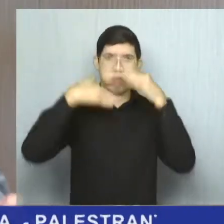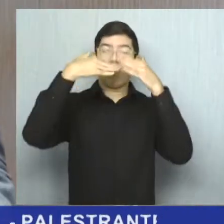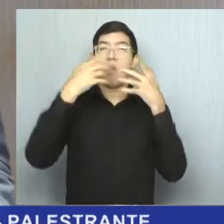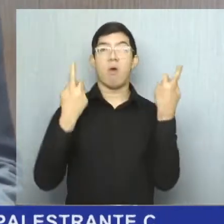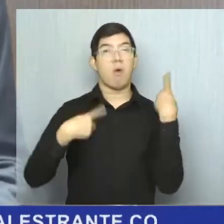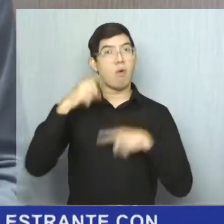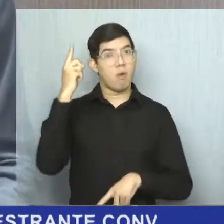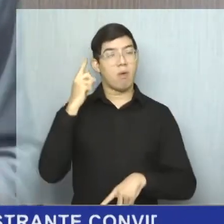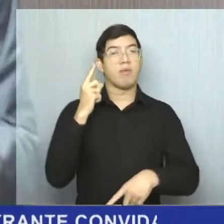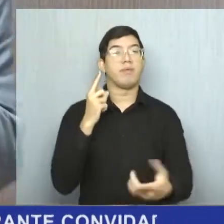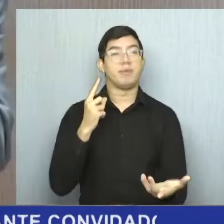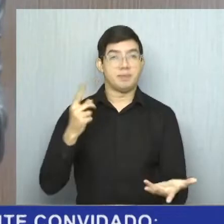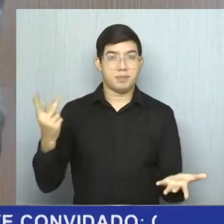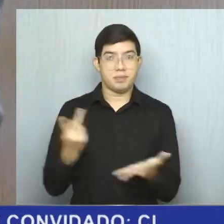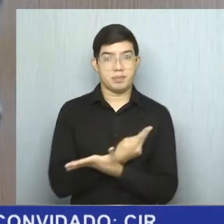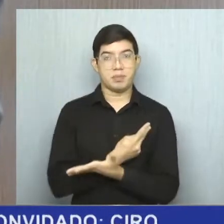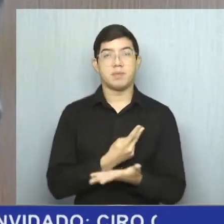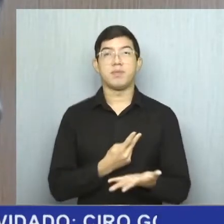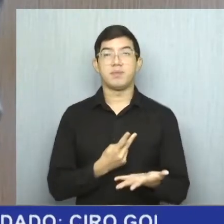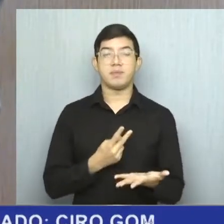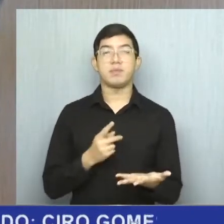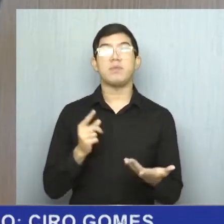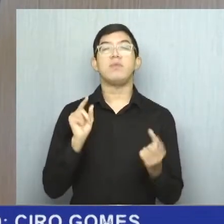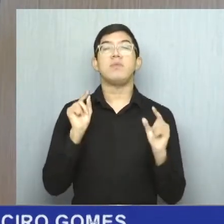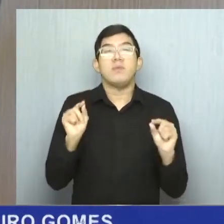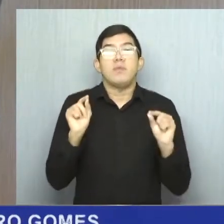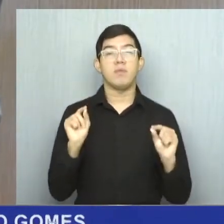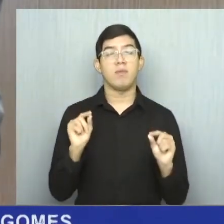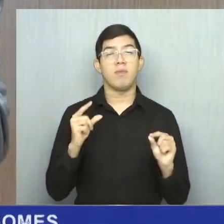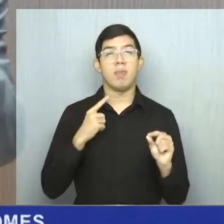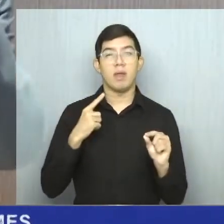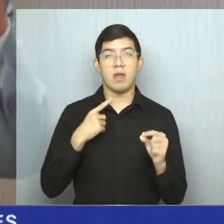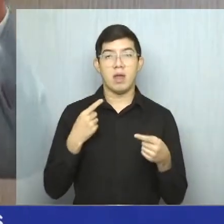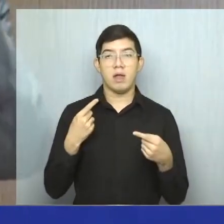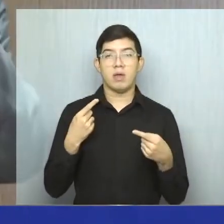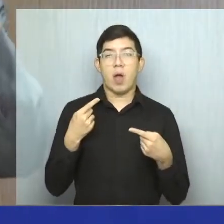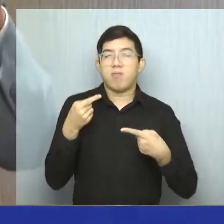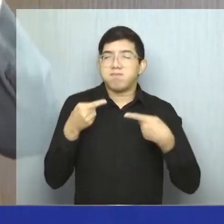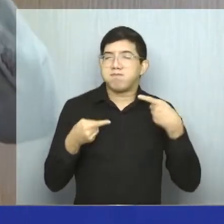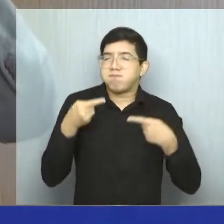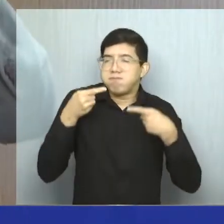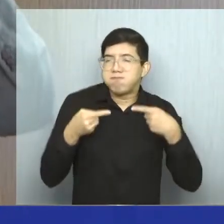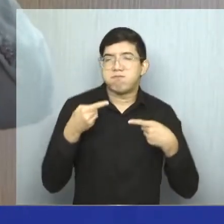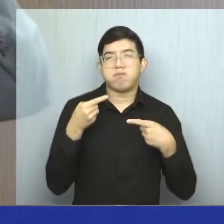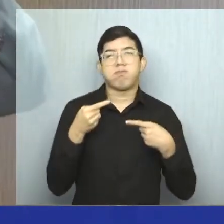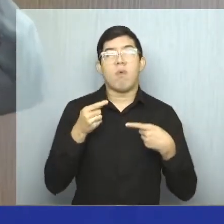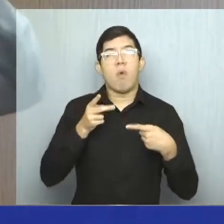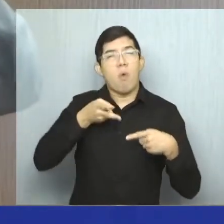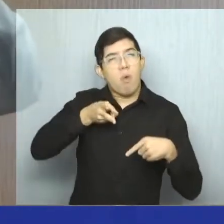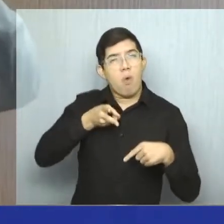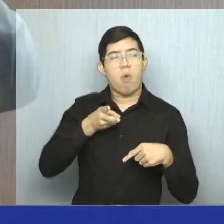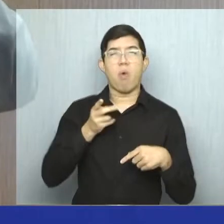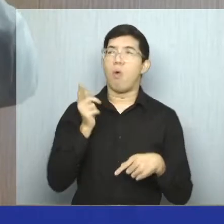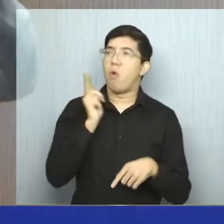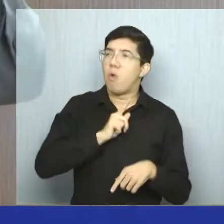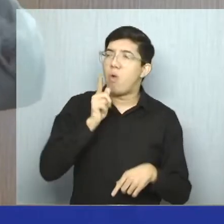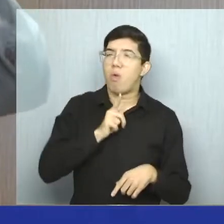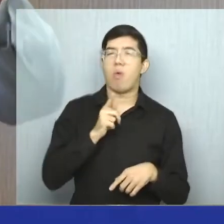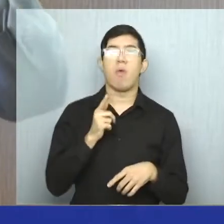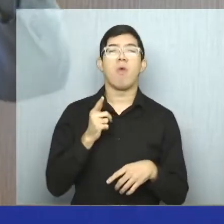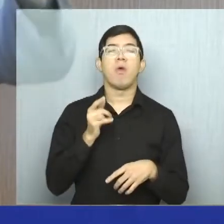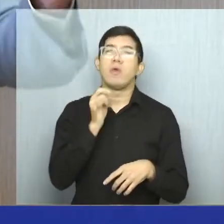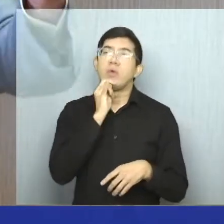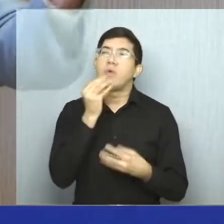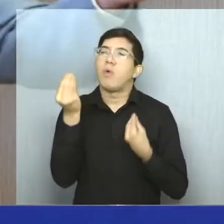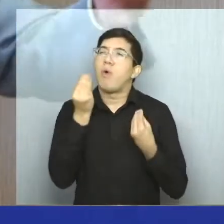os tempos presentes, que é a estabilidade política. Só ela permite a continuidade de políticas de